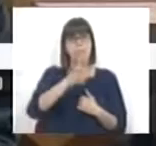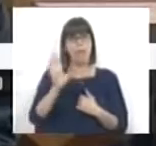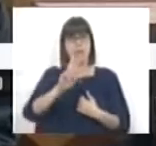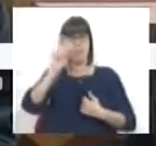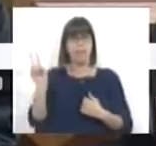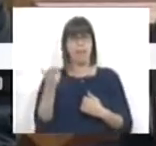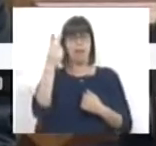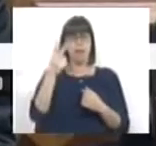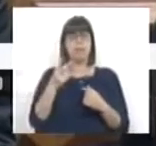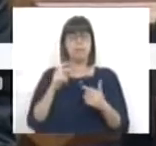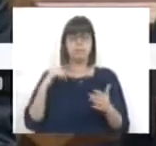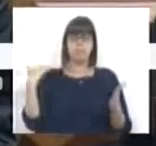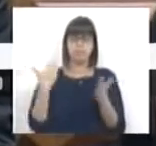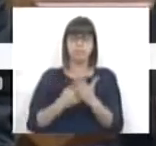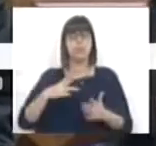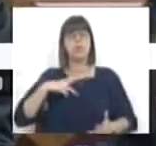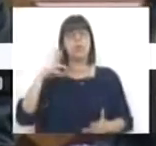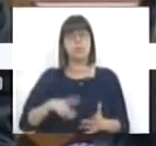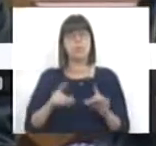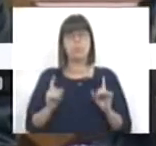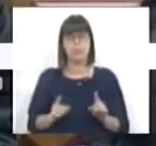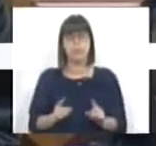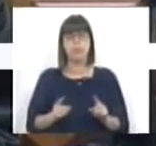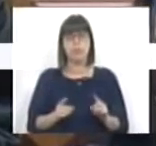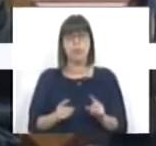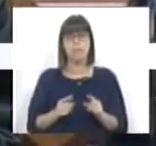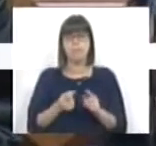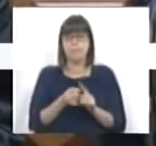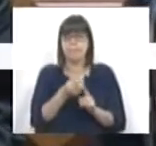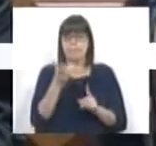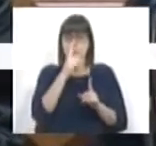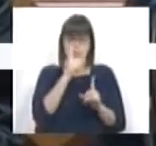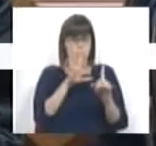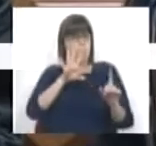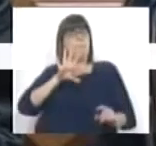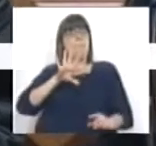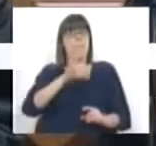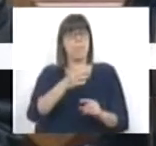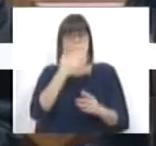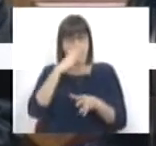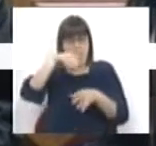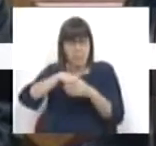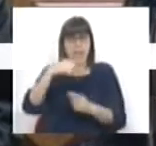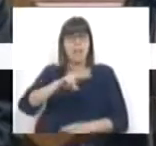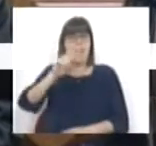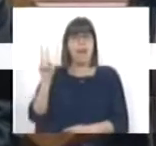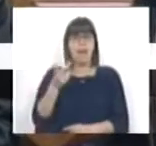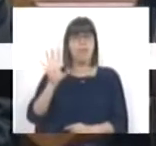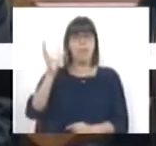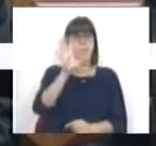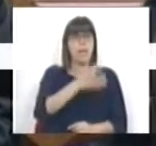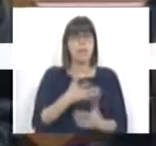há longo tempo portugal há vários tipos um país onde há mais países